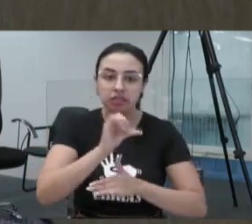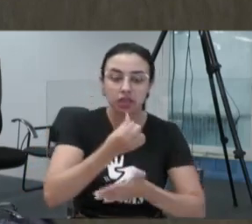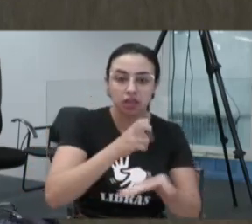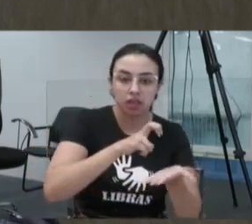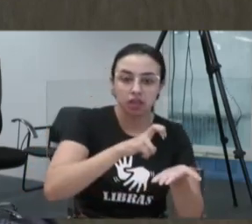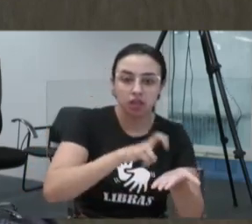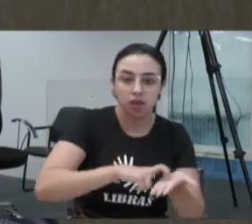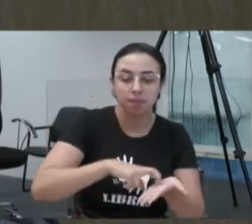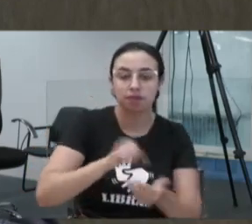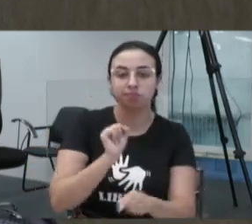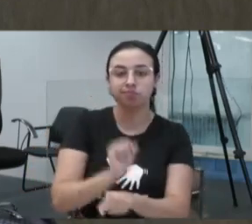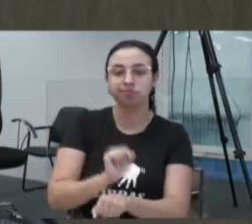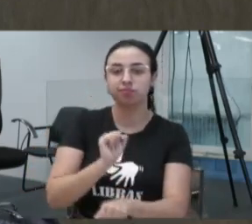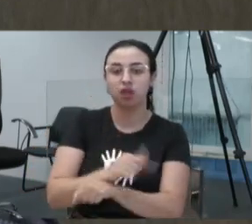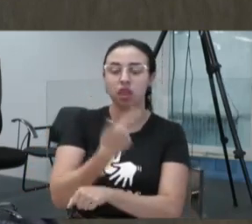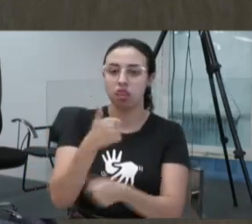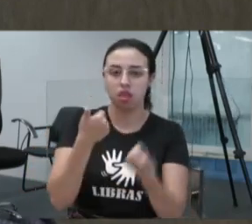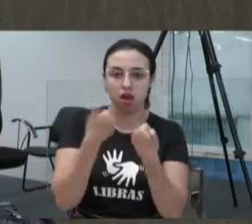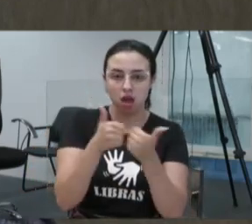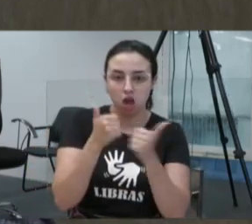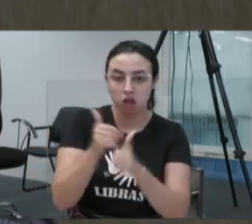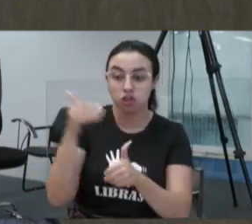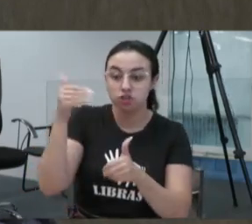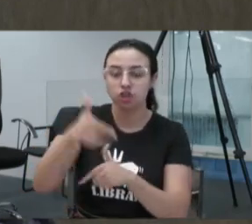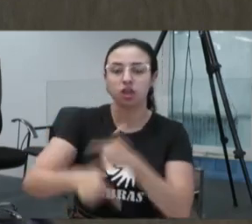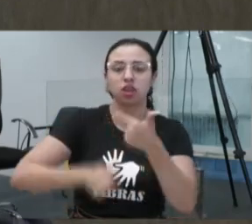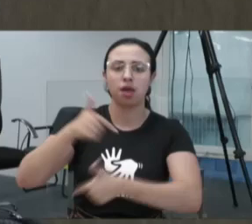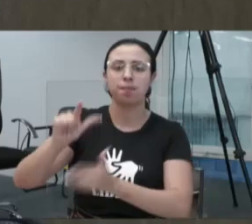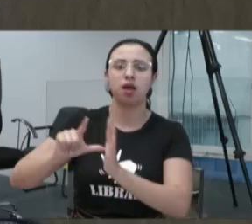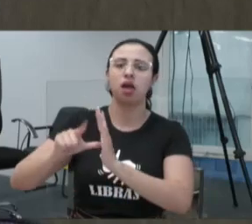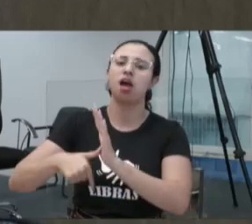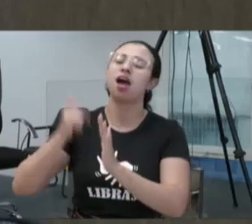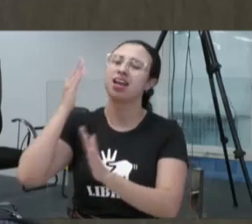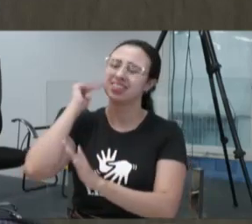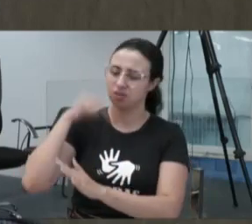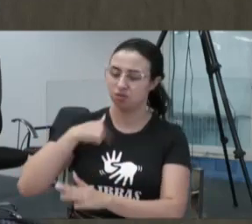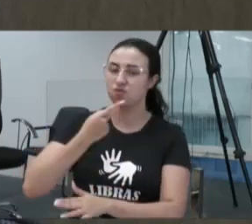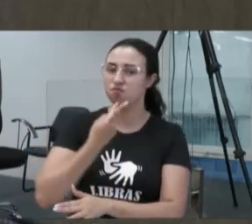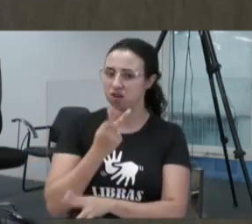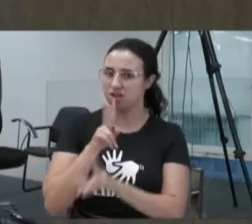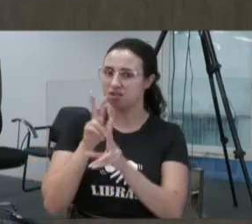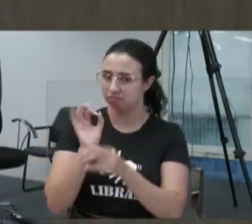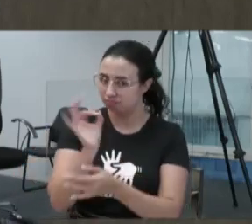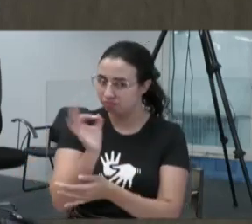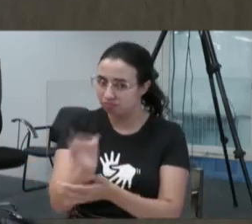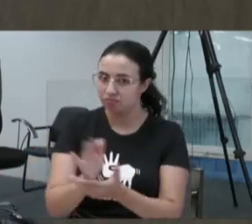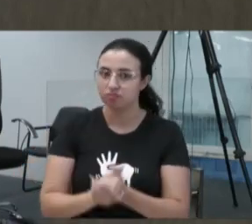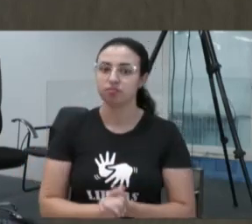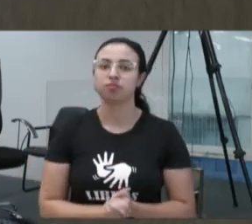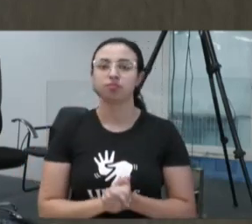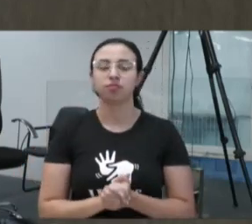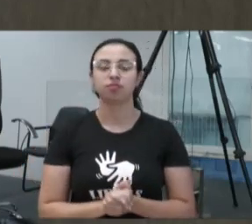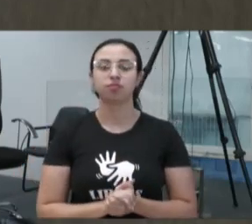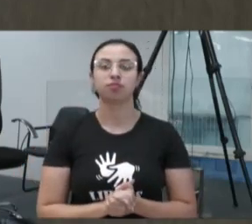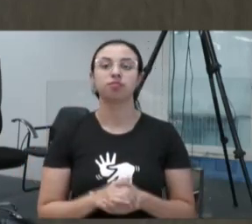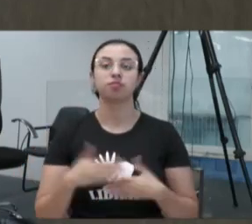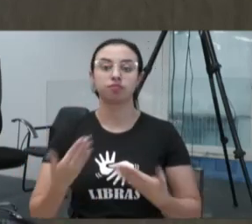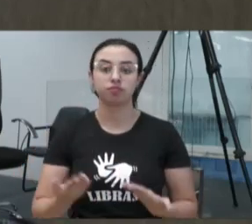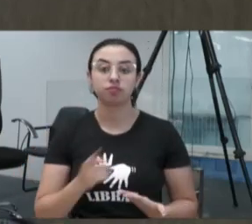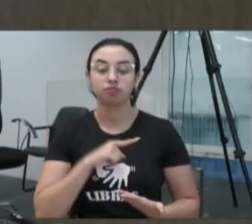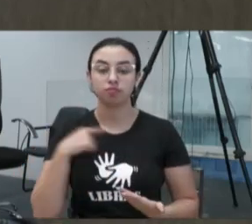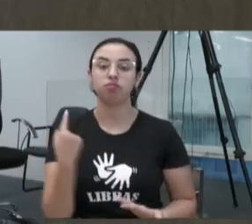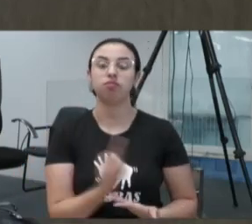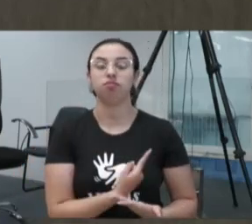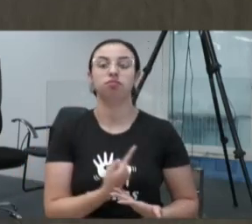ônibus e não tem, chega atrasado, sabe o que eu estou falando. Então, nós temos que agir com responsabilidade. E é coisa que esta casa tem. Então, a gente vai